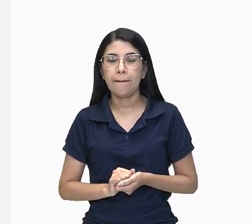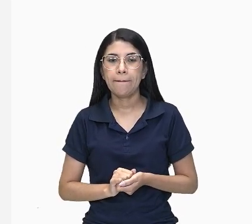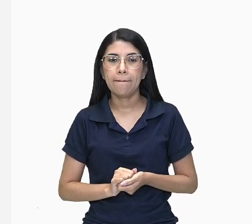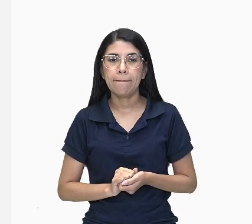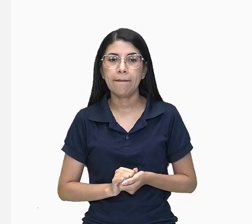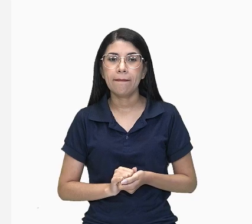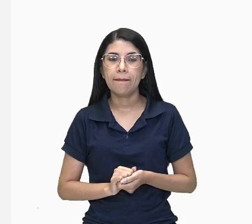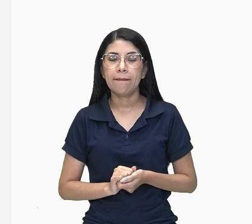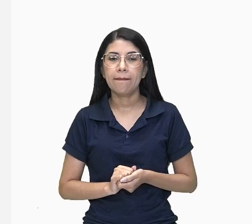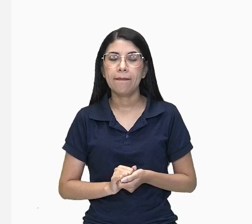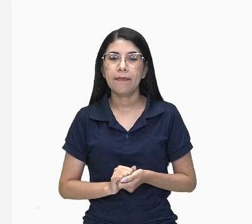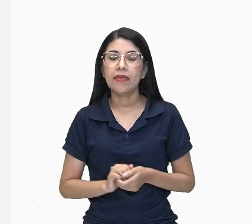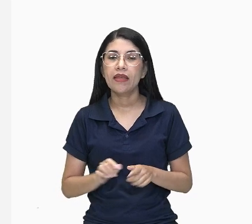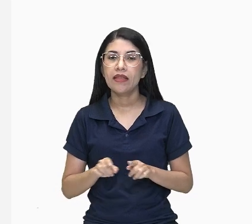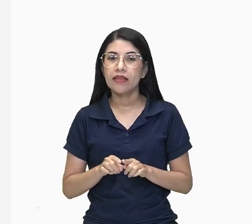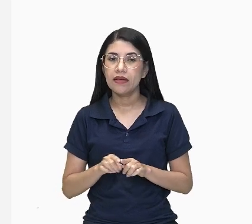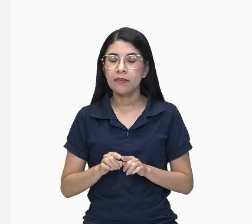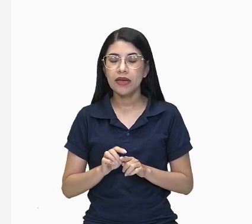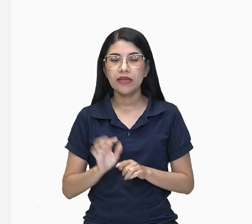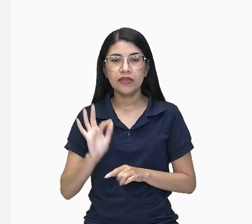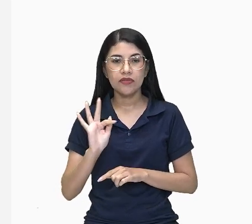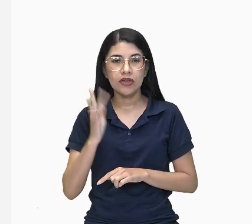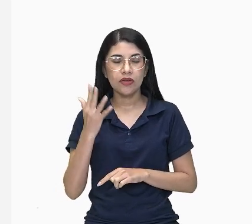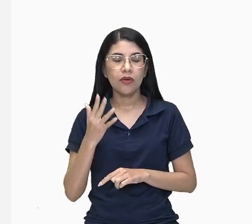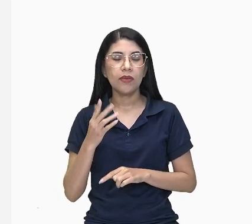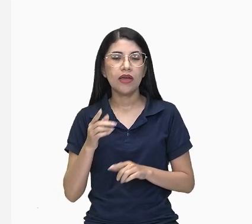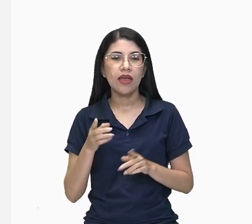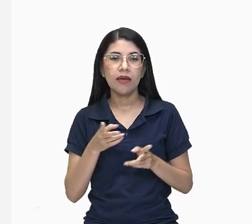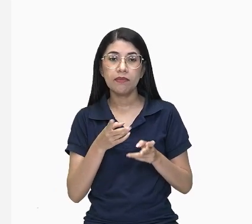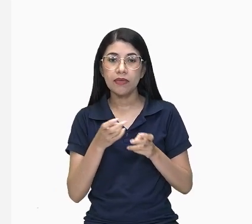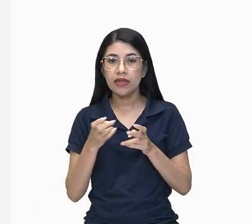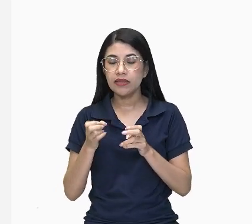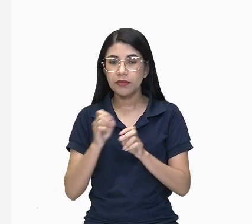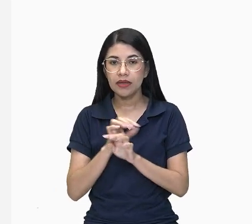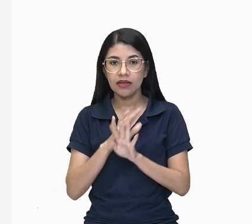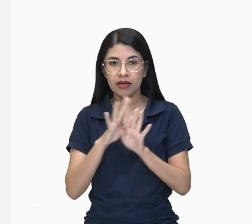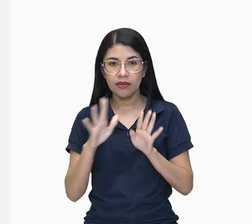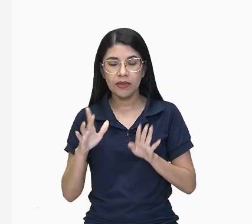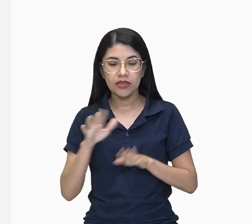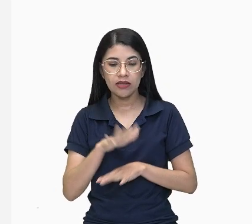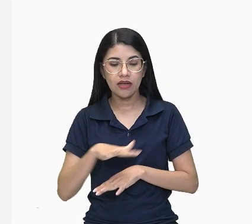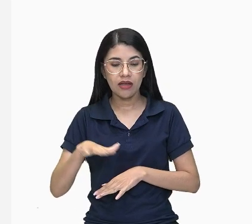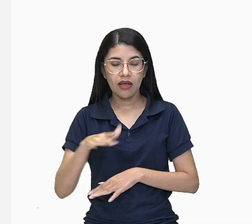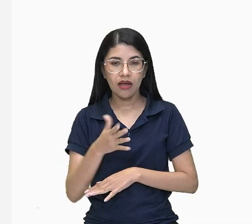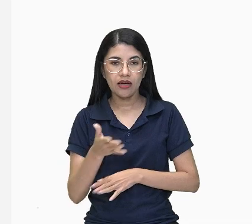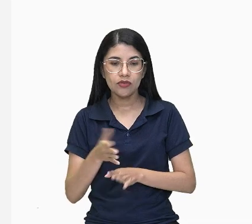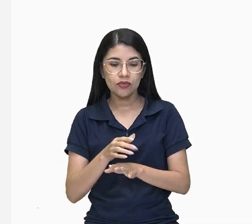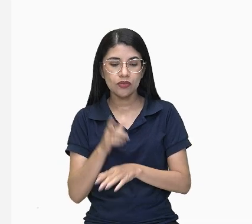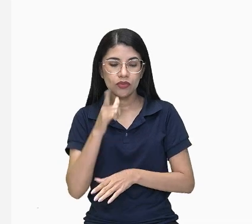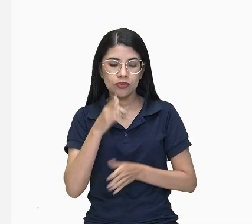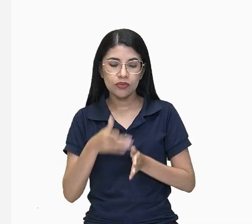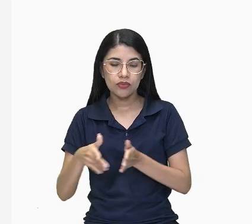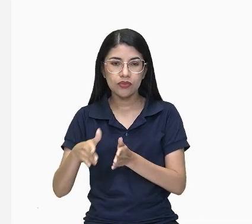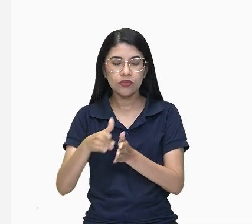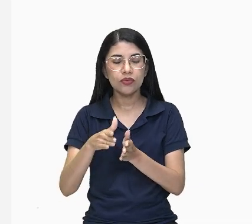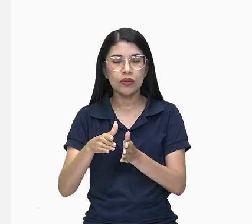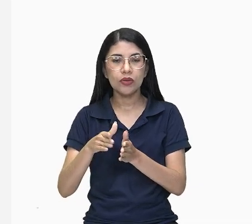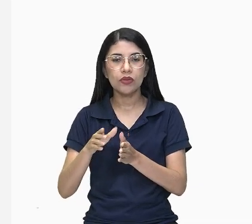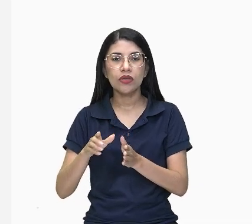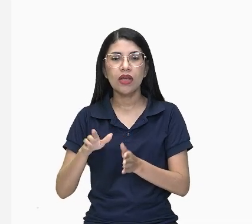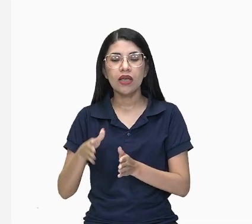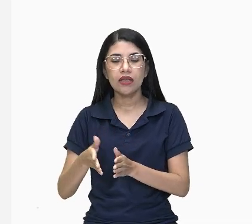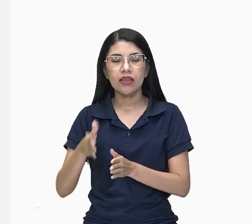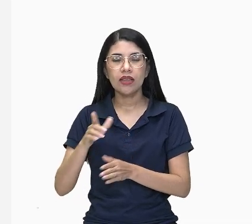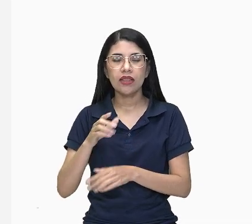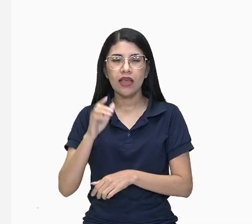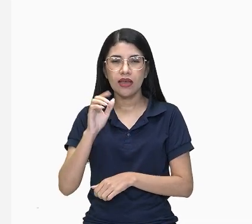esse fenômeno das terras caídas, que é muito visível na paisagem, nas margens dos rios de